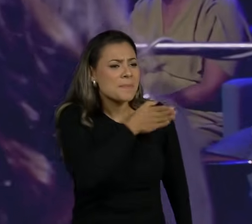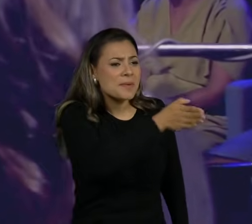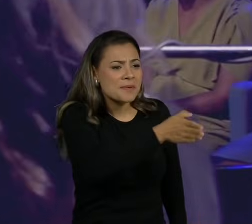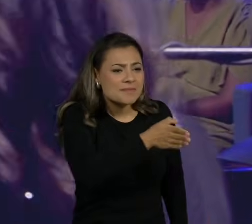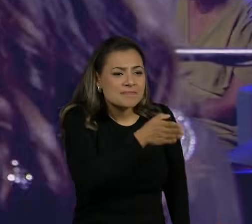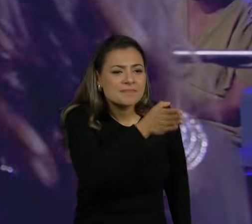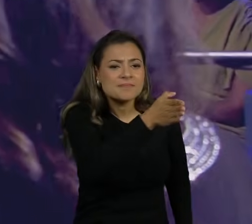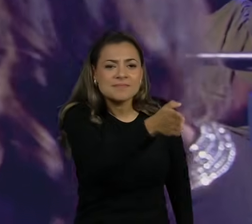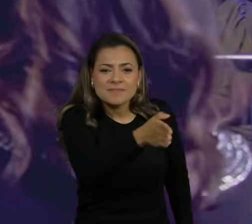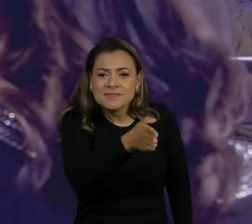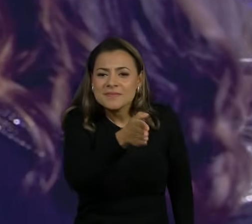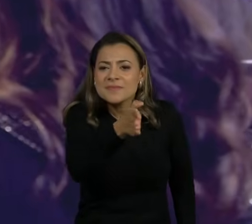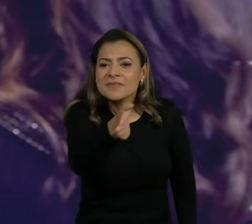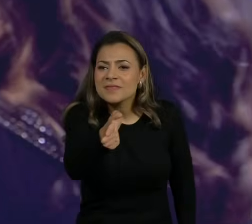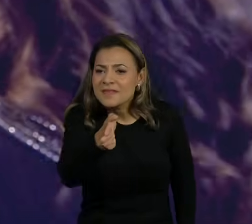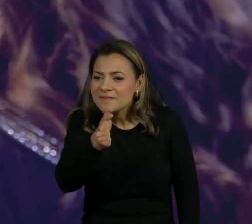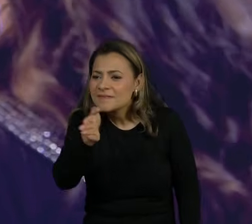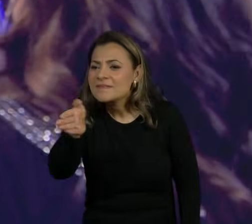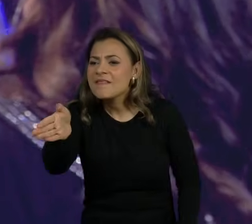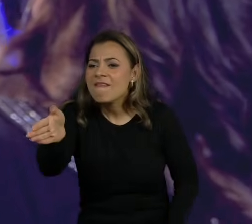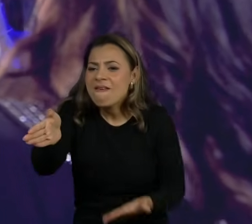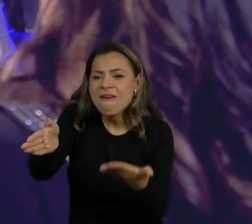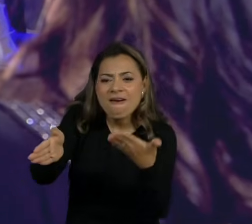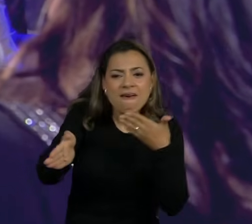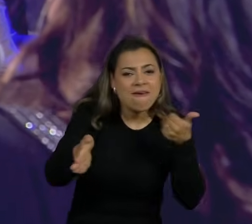um malandro anda assim de viés,